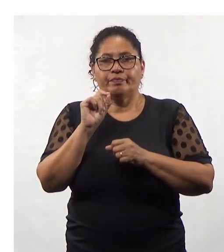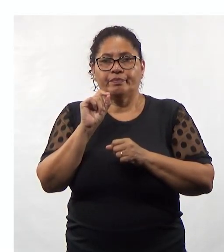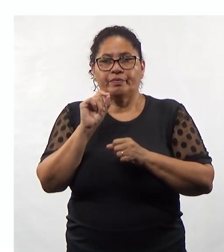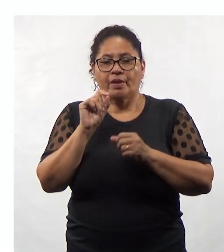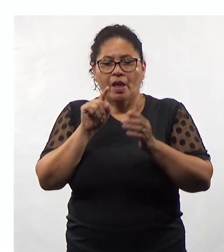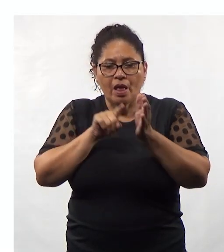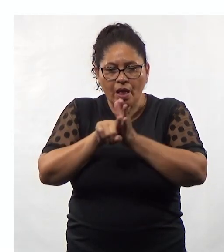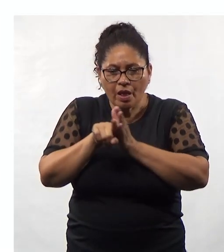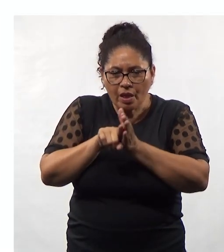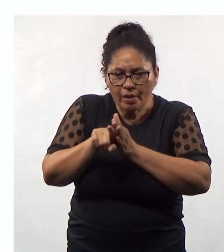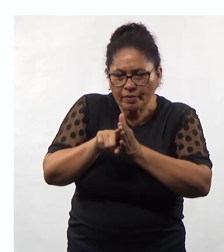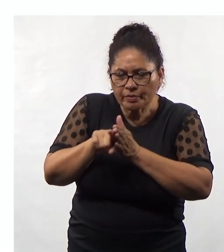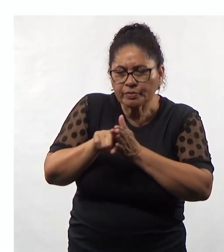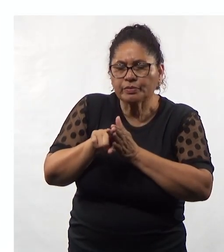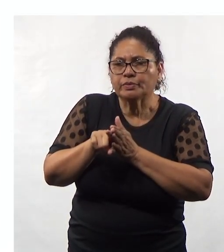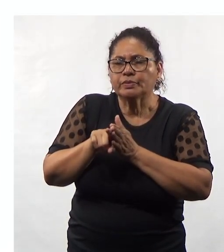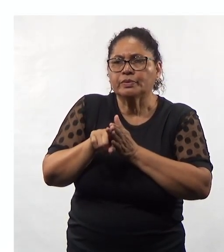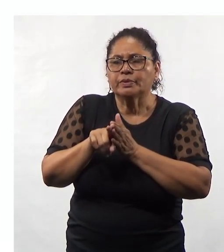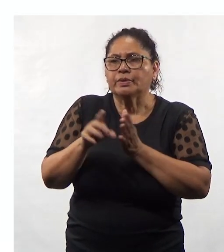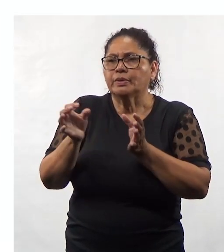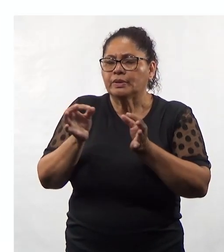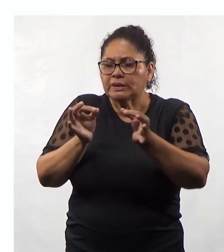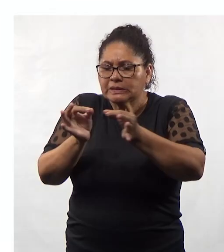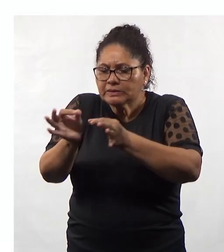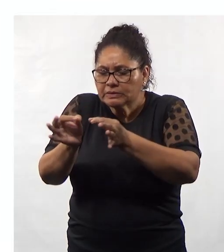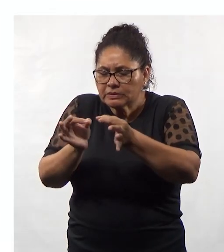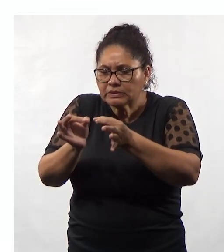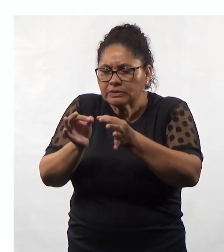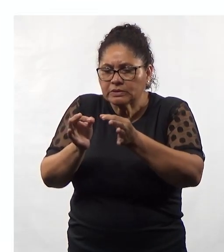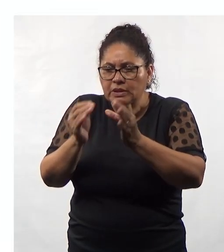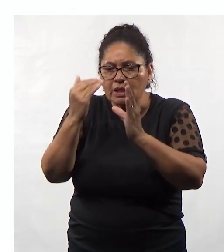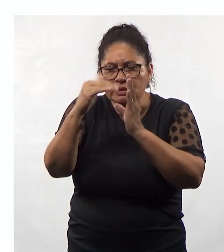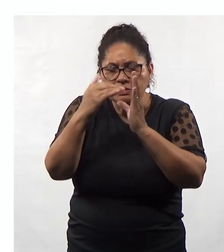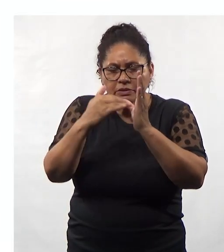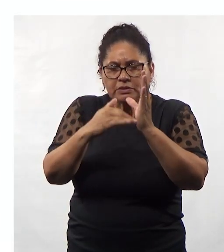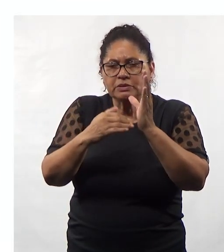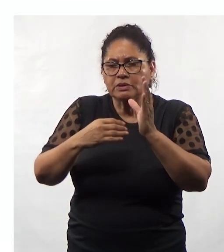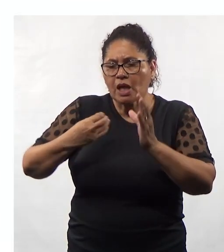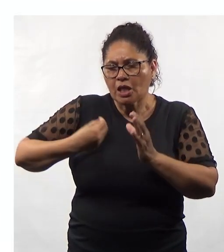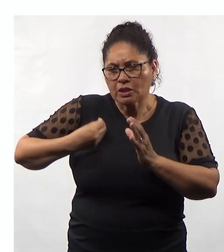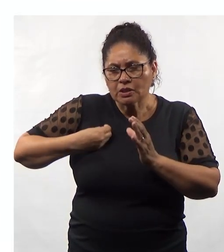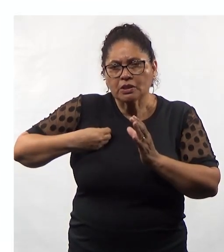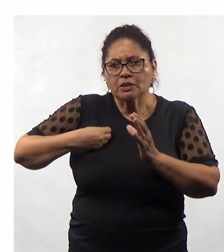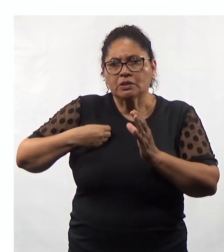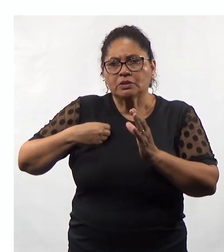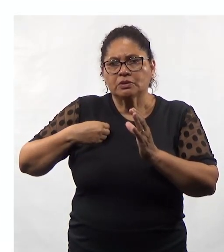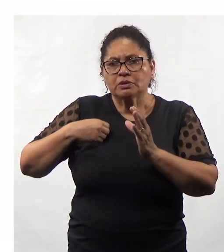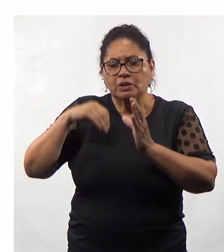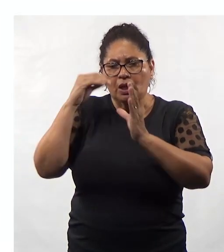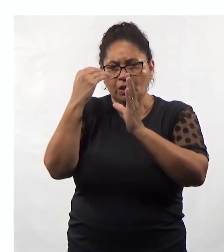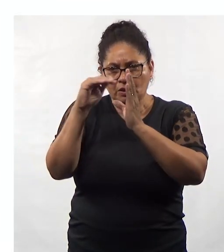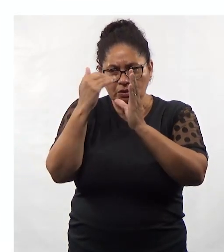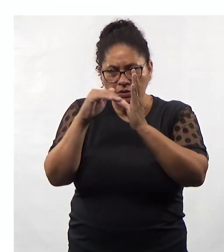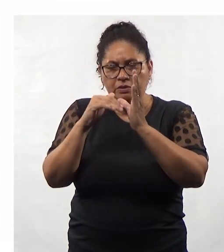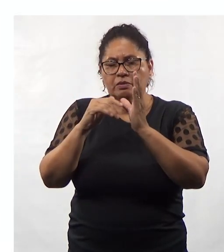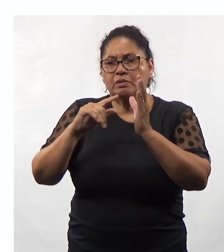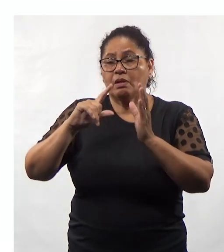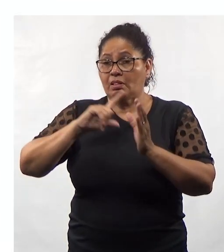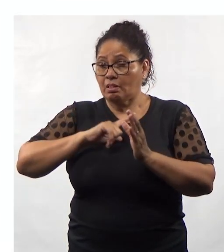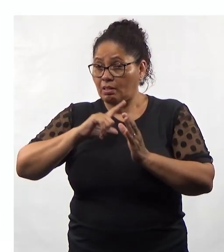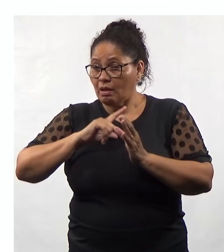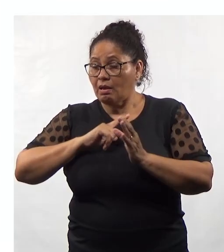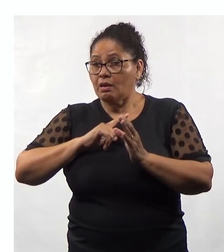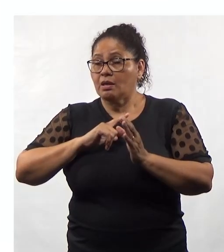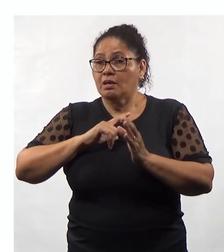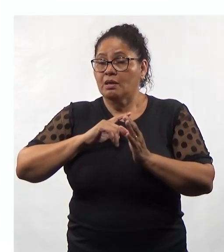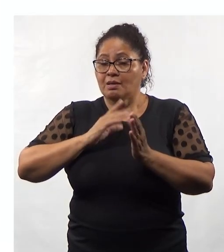uma conferência. Olha, vamos ver se dentro das notas atribuídas lá, a gente realmente,